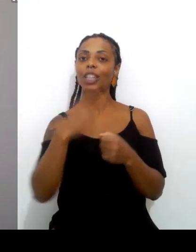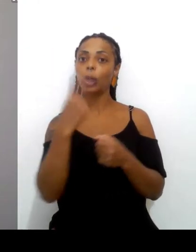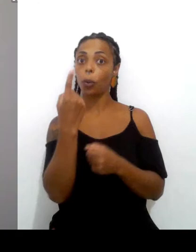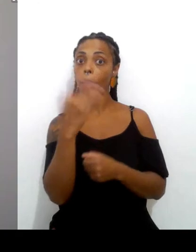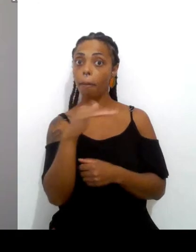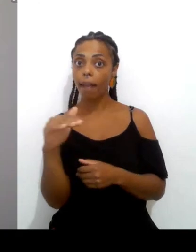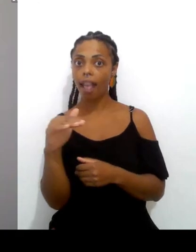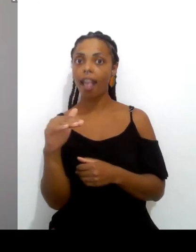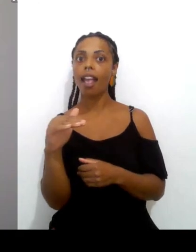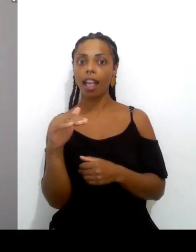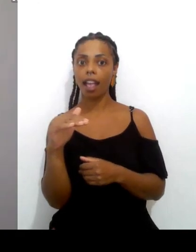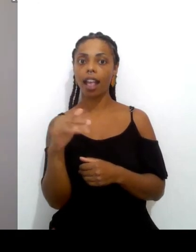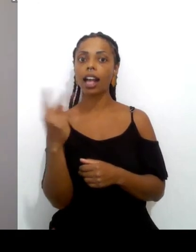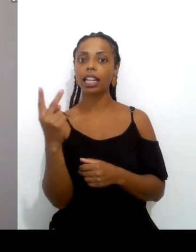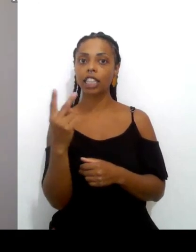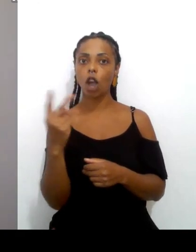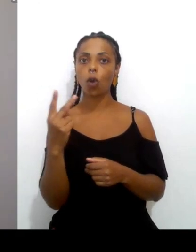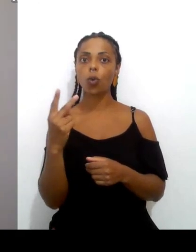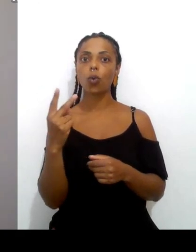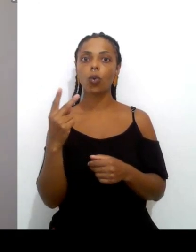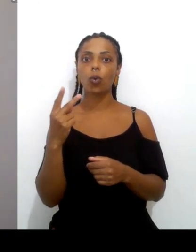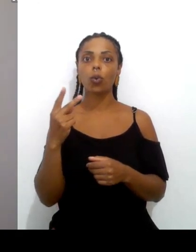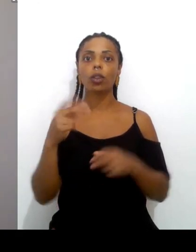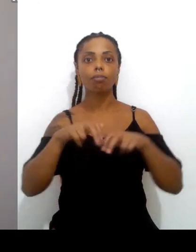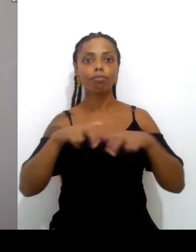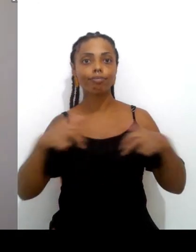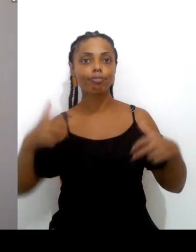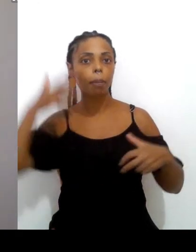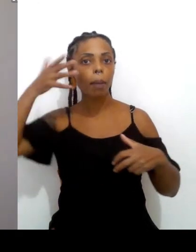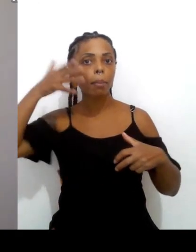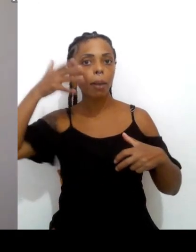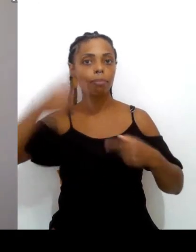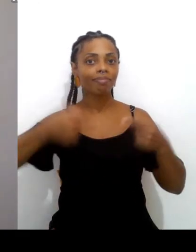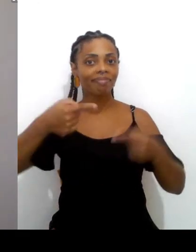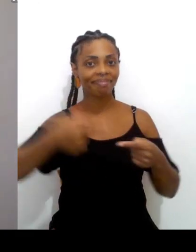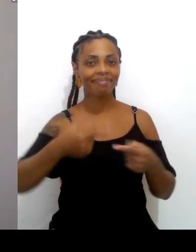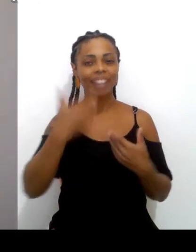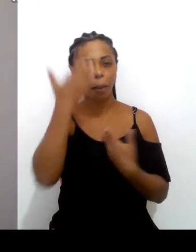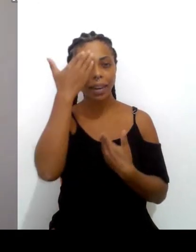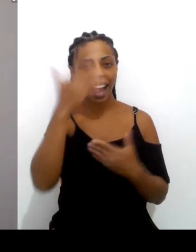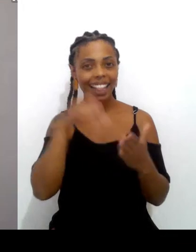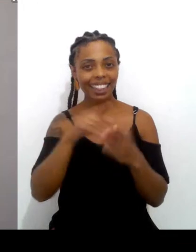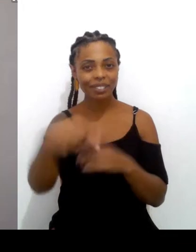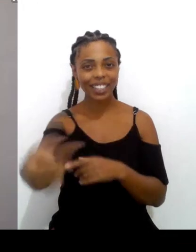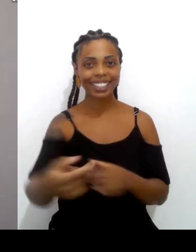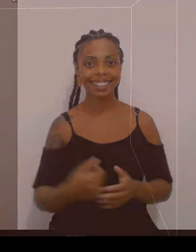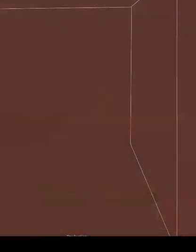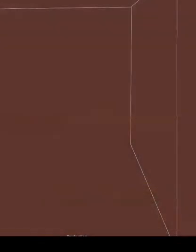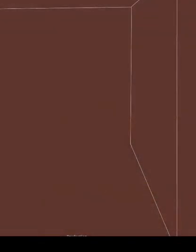com a segunda mesa então muito obrigado e até já